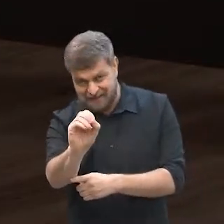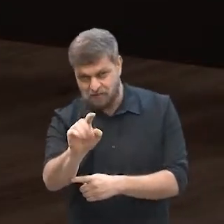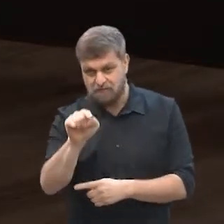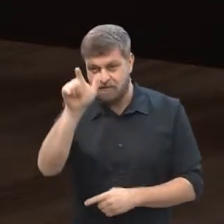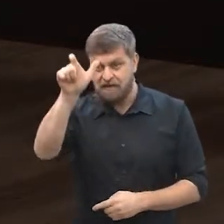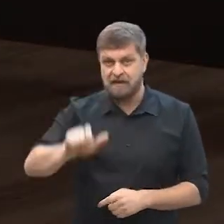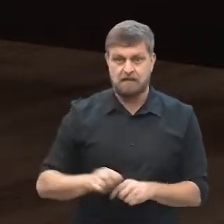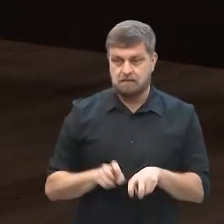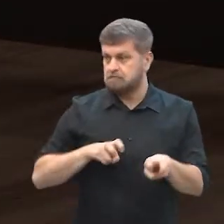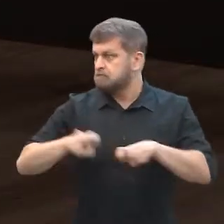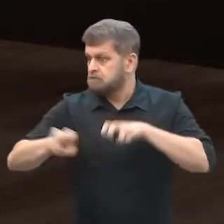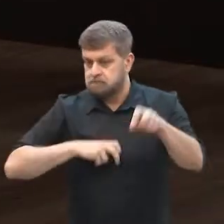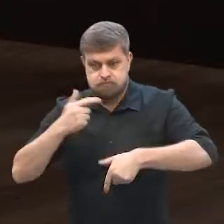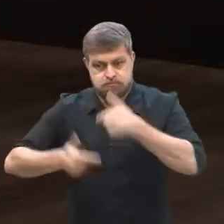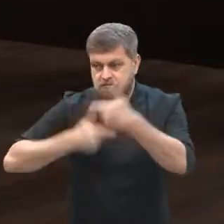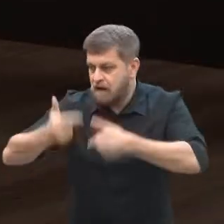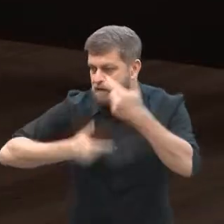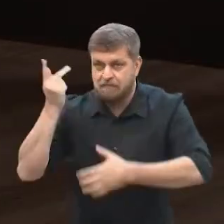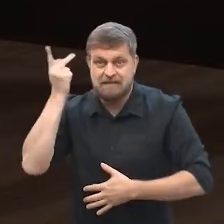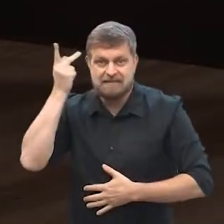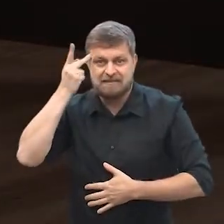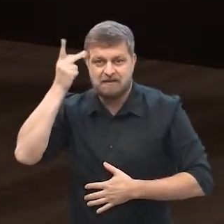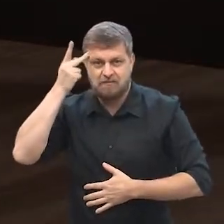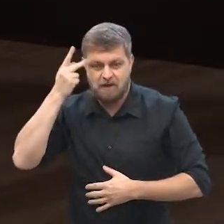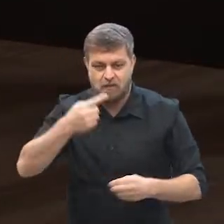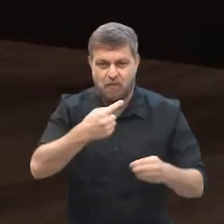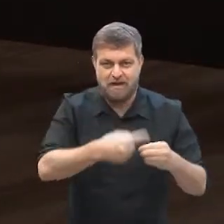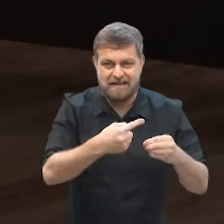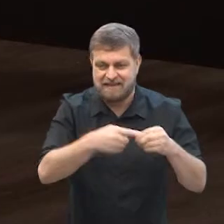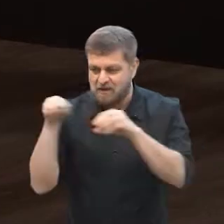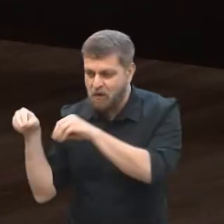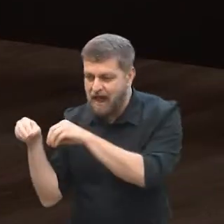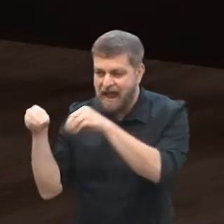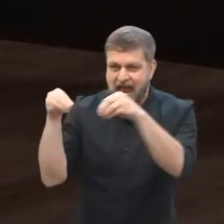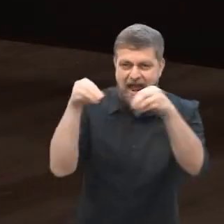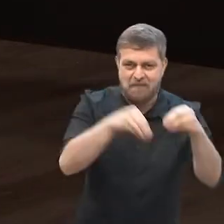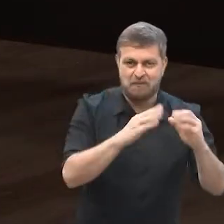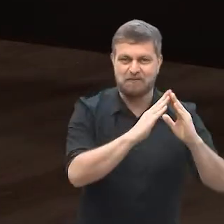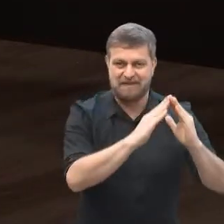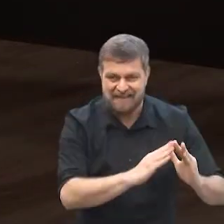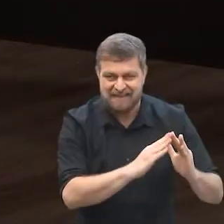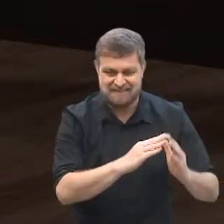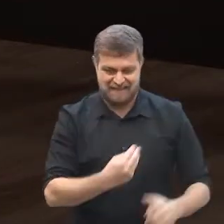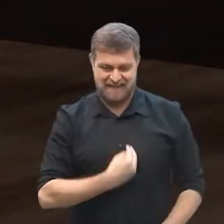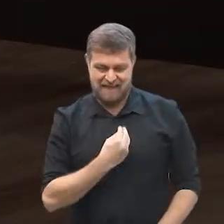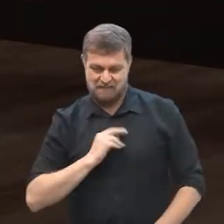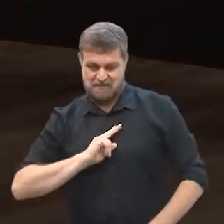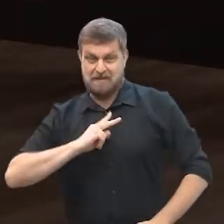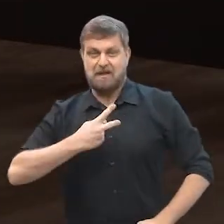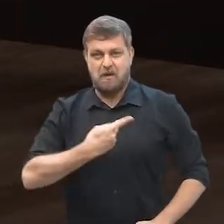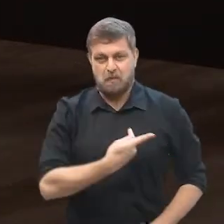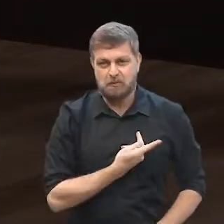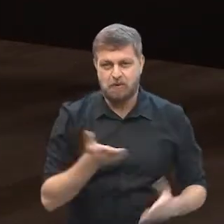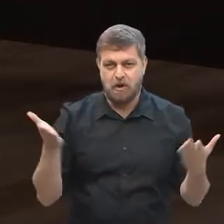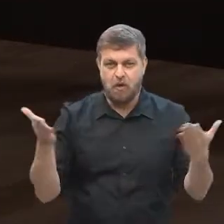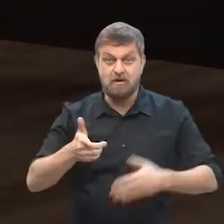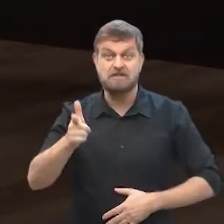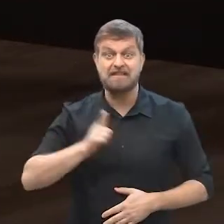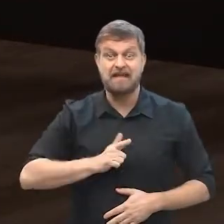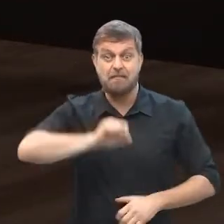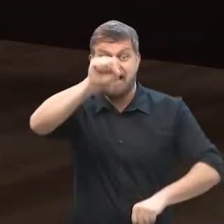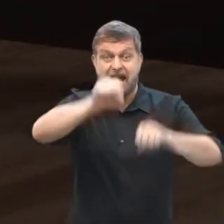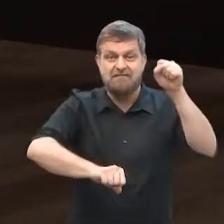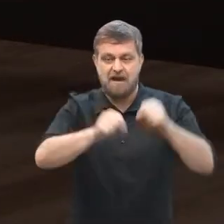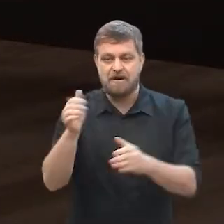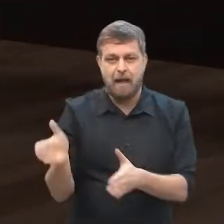a correria de São Paulo, se mudou para o interior e mudou totalmente a sua vida e hoje é o dono de uma empresa